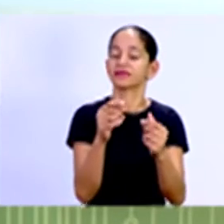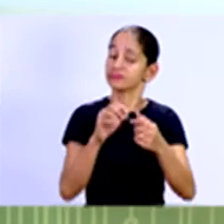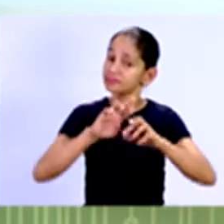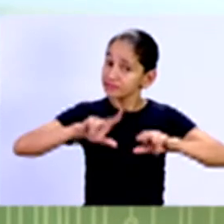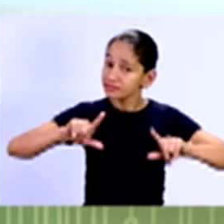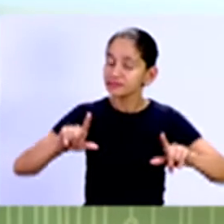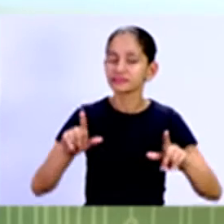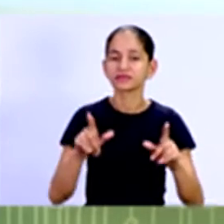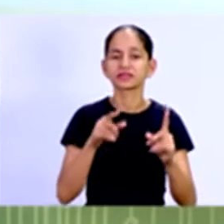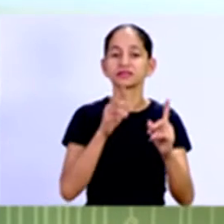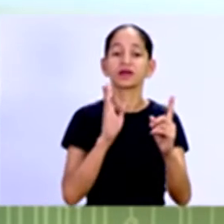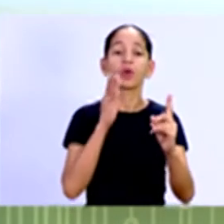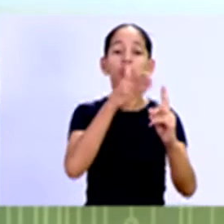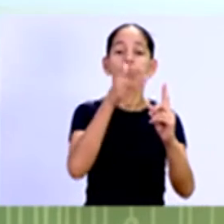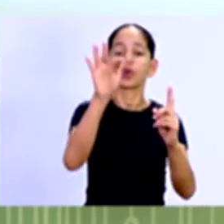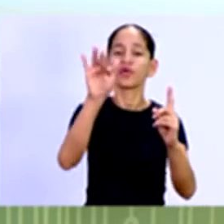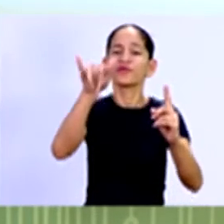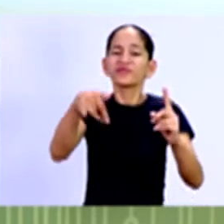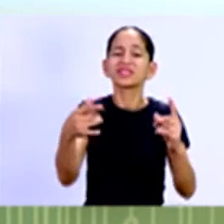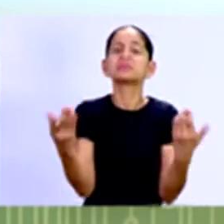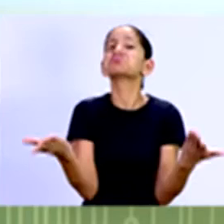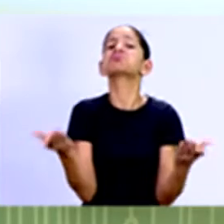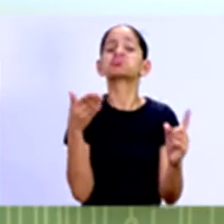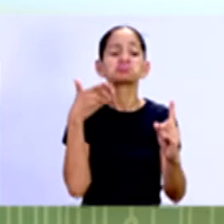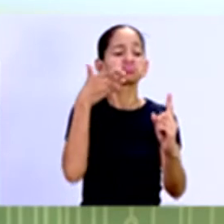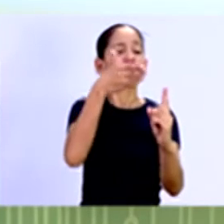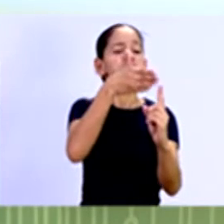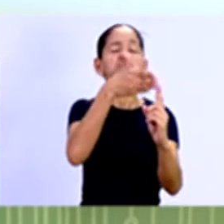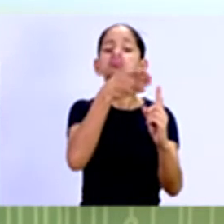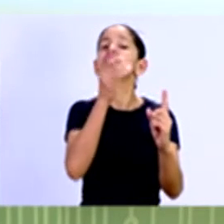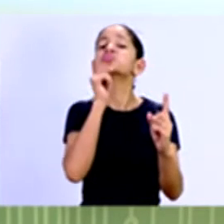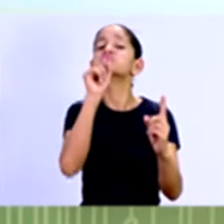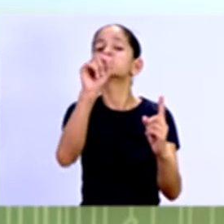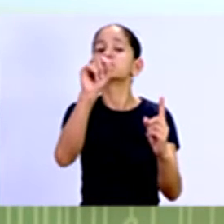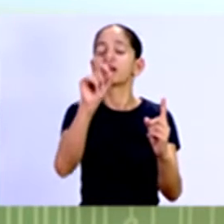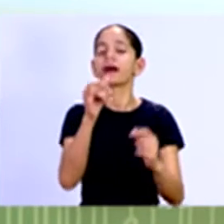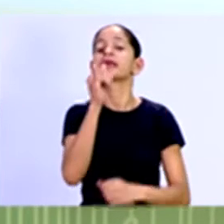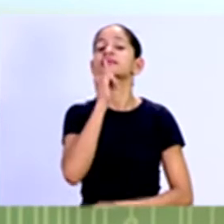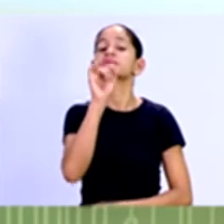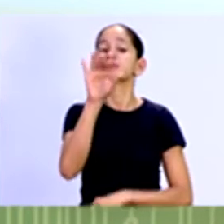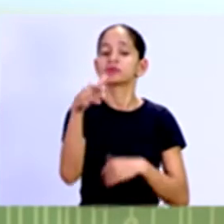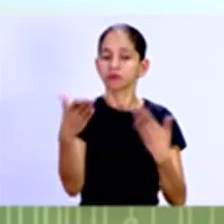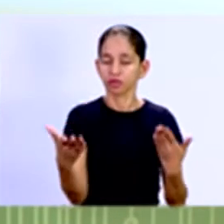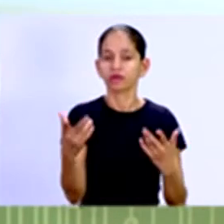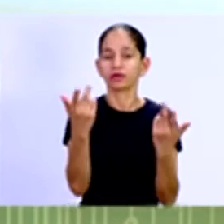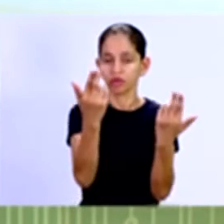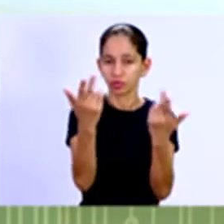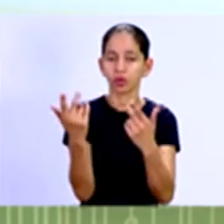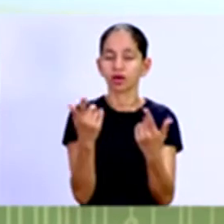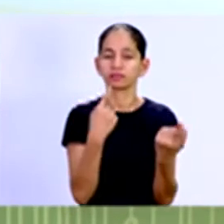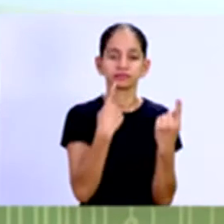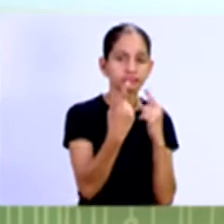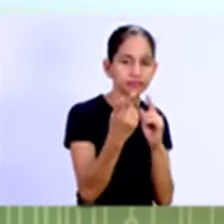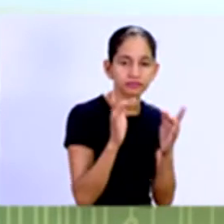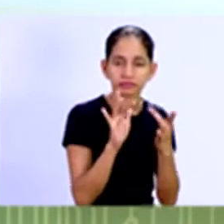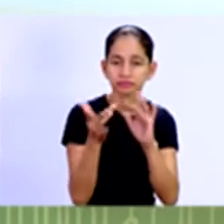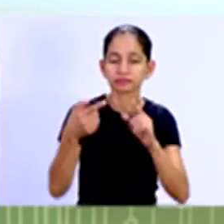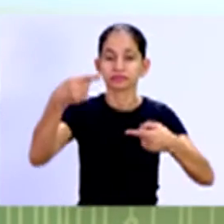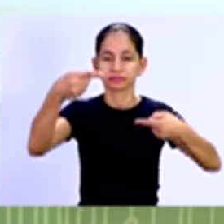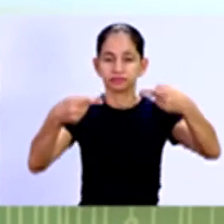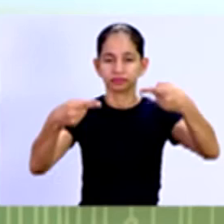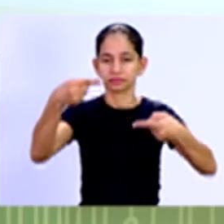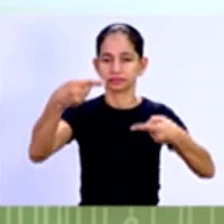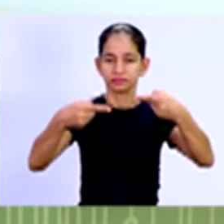ver o outro como um fim e não como um meio? Um exemplo que a gente pode dar é a nossa relação política,